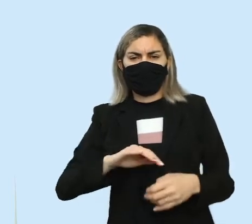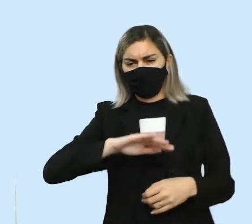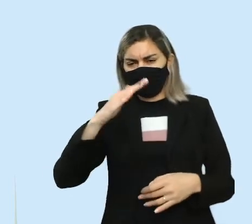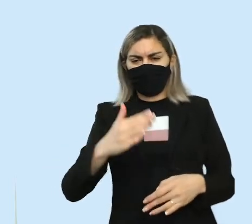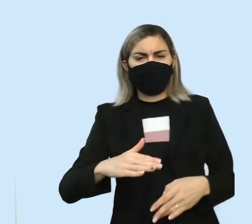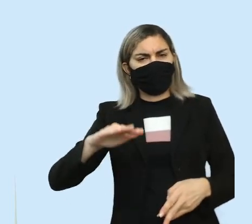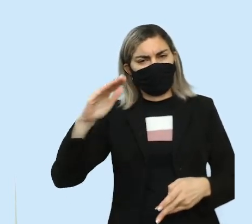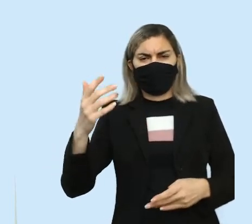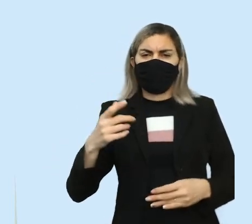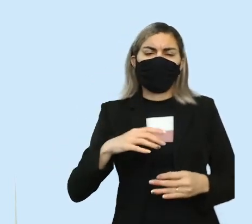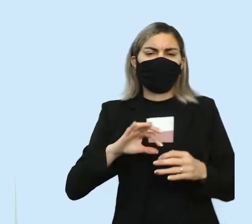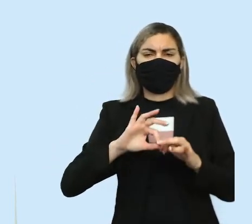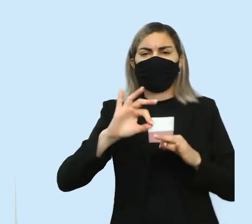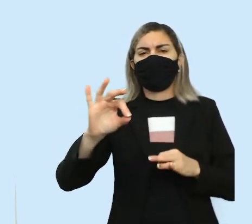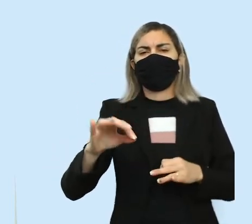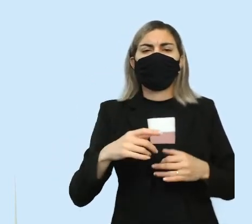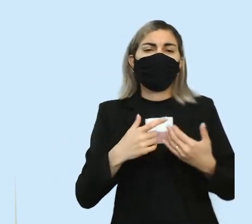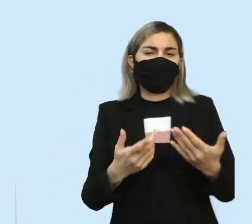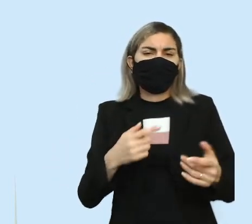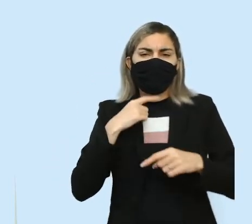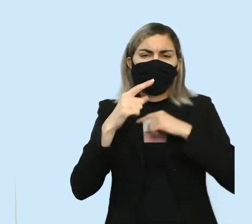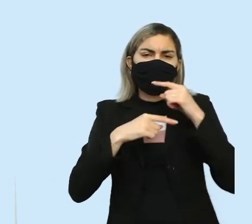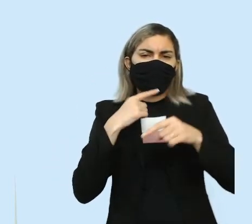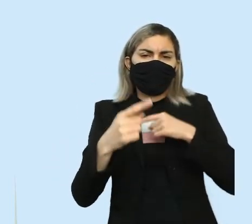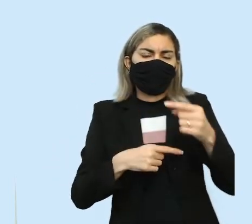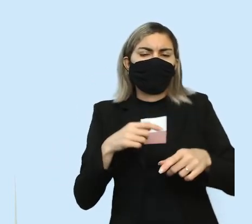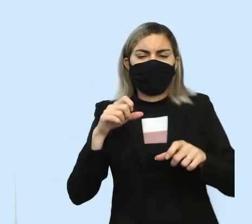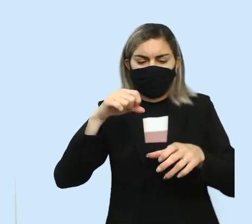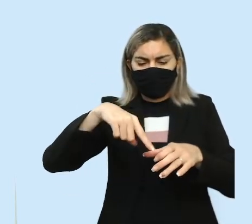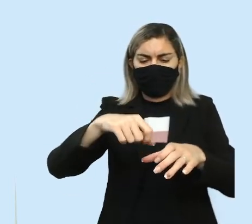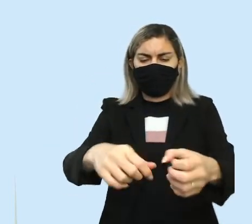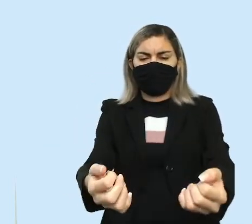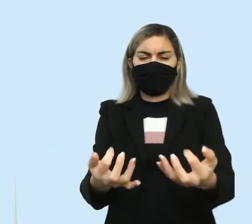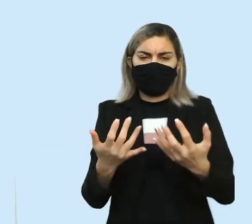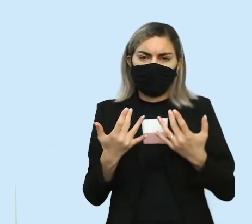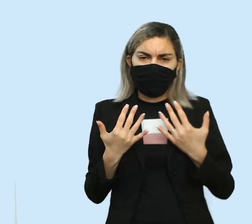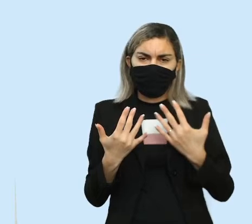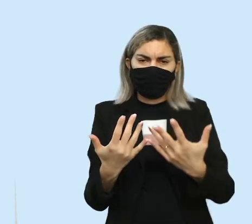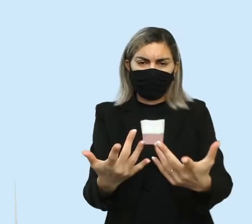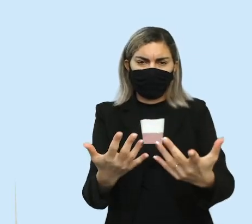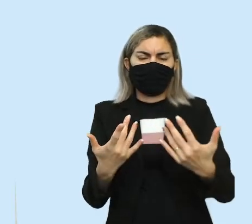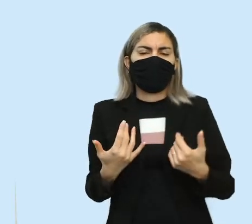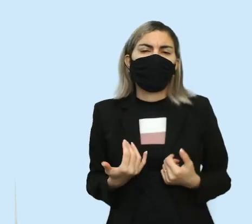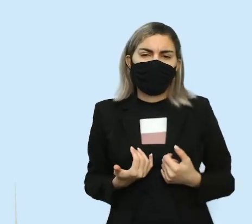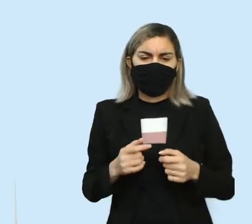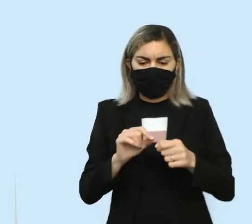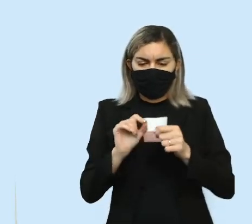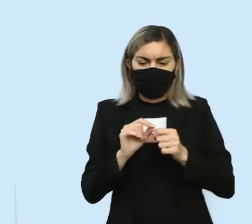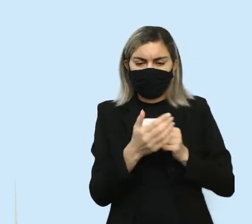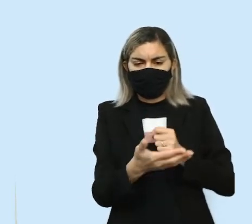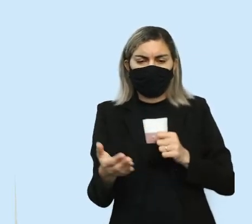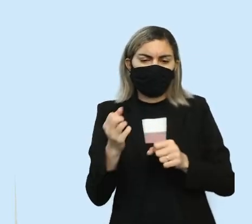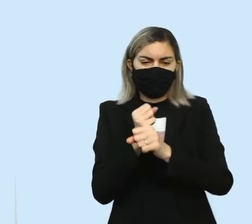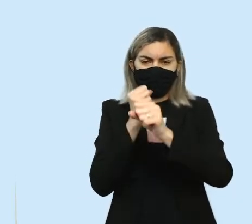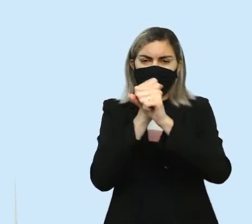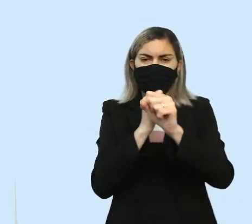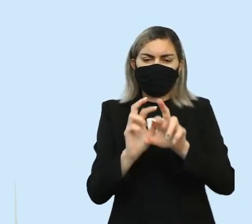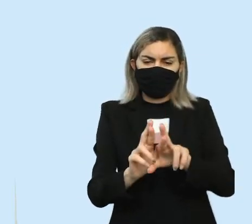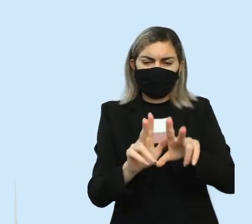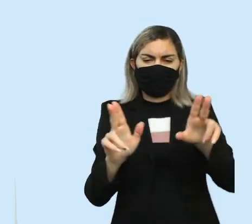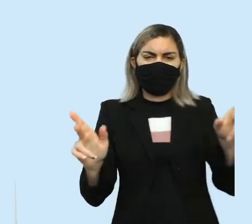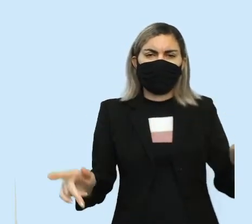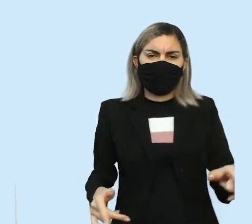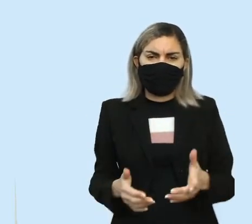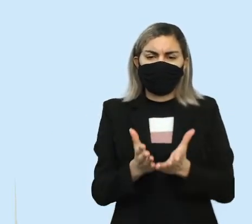montanhoso, não tão extenso e montanhoso, impossibilitava a plantação. E a abundância de cedros fez eles construírem vários